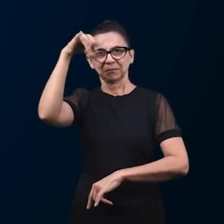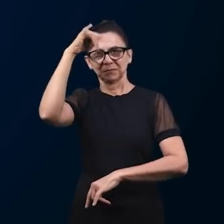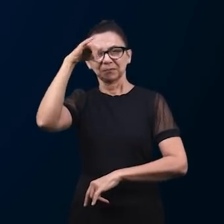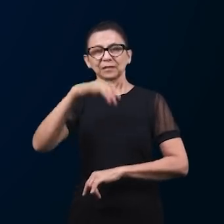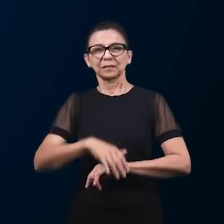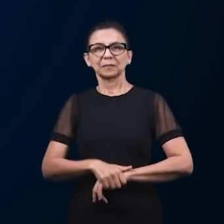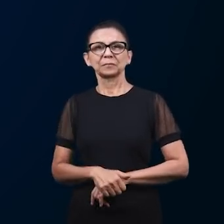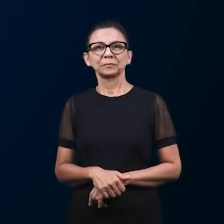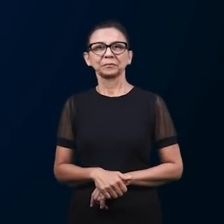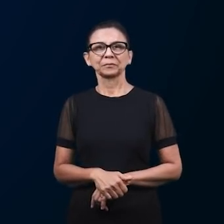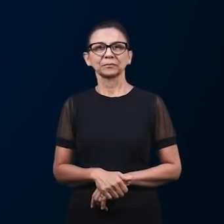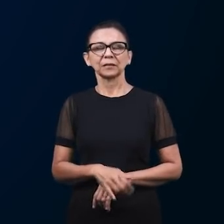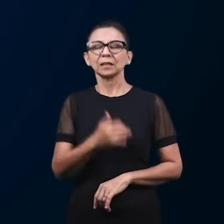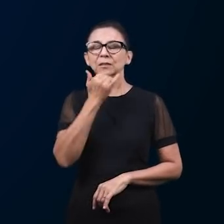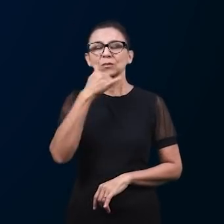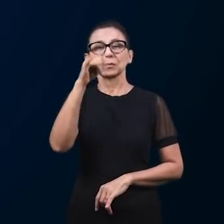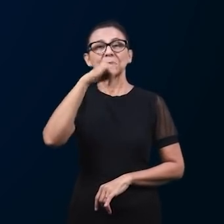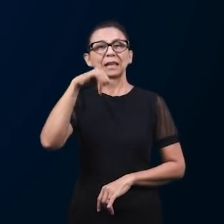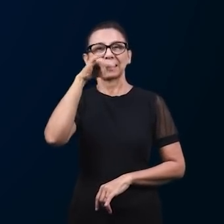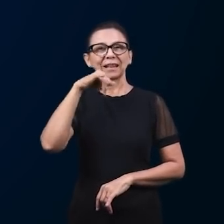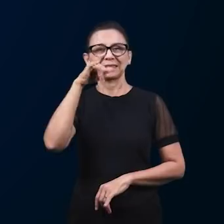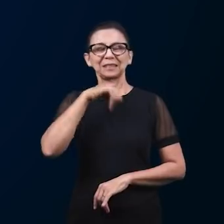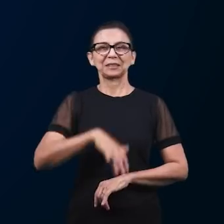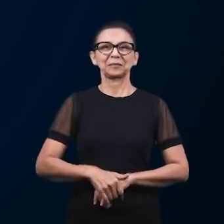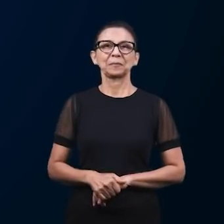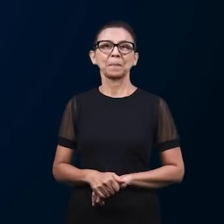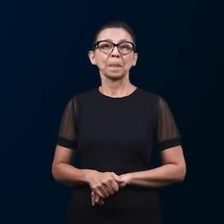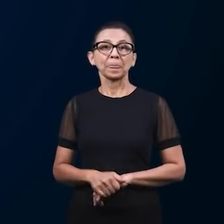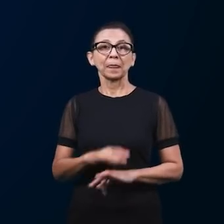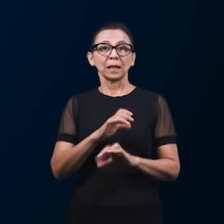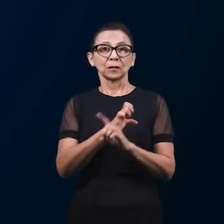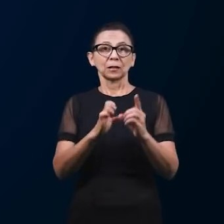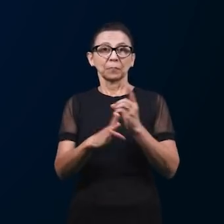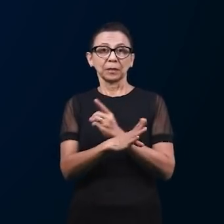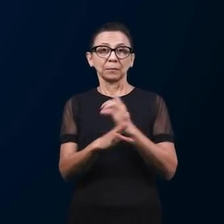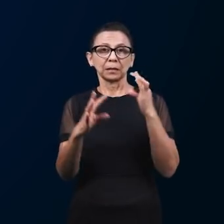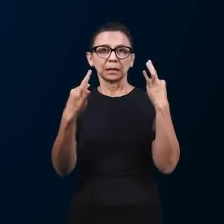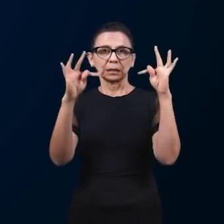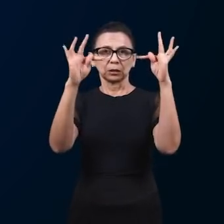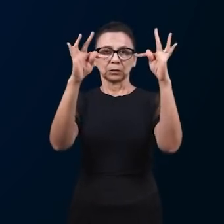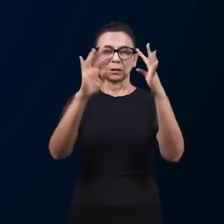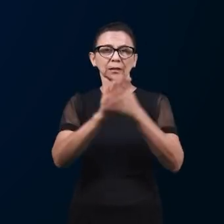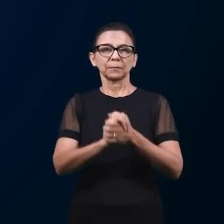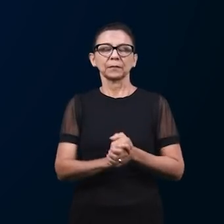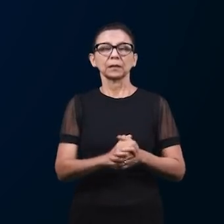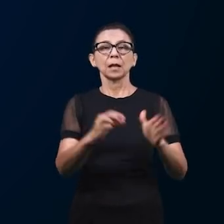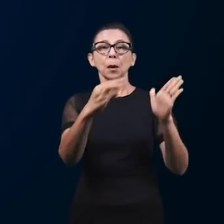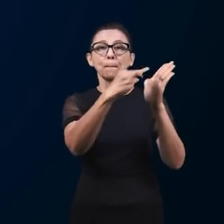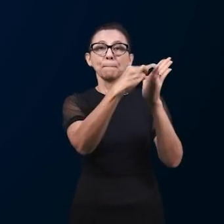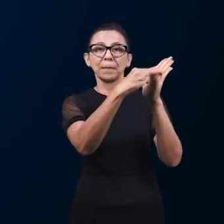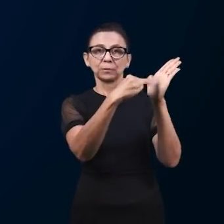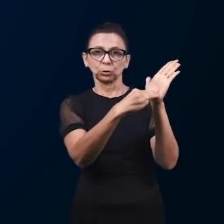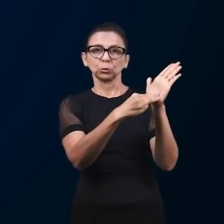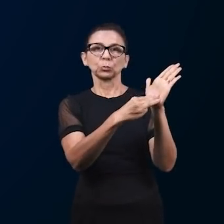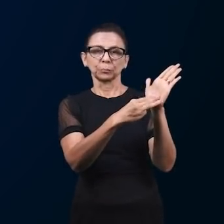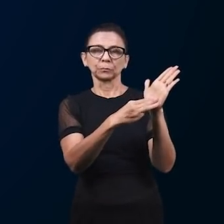Itália. E eu sempre digo aos jovens que essa metodologia usada na Escola Bíblica Dominical, a metodologia de perguntas, é uma